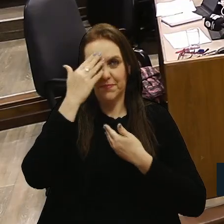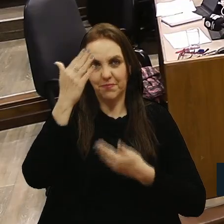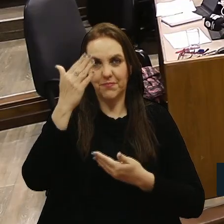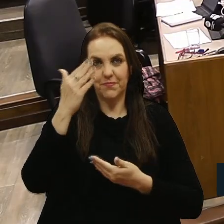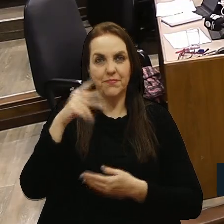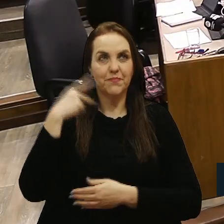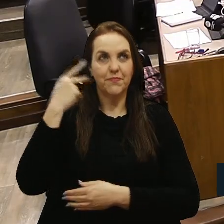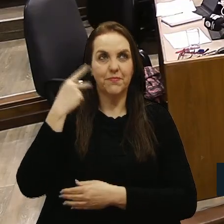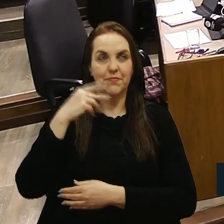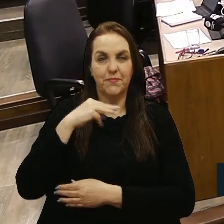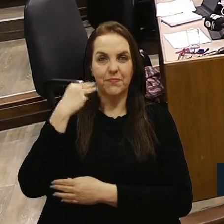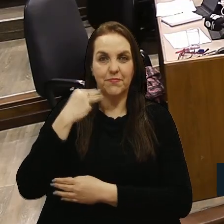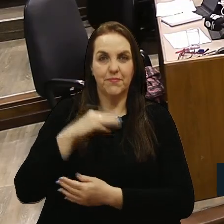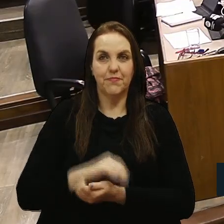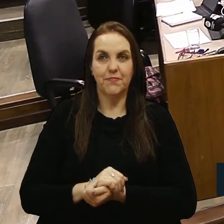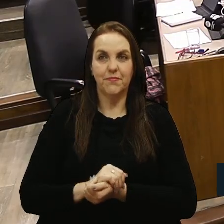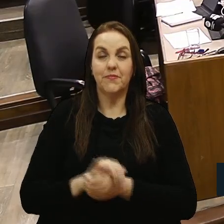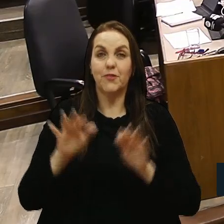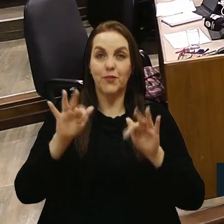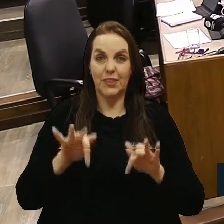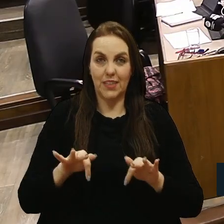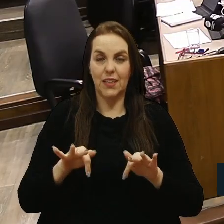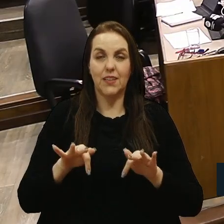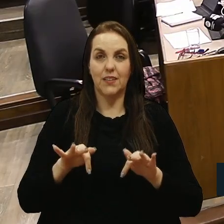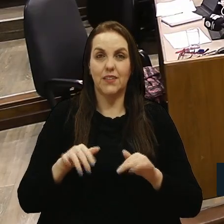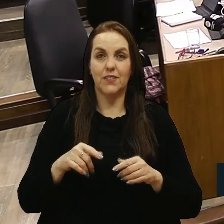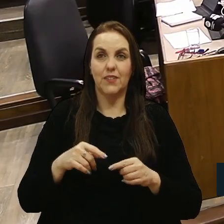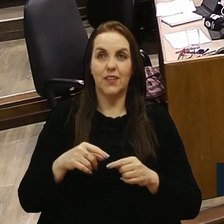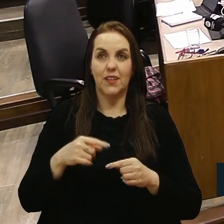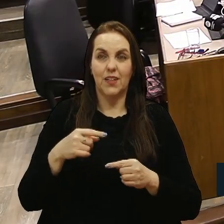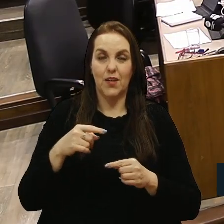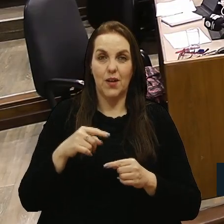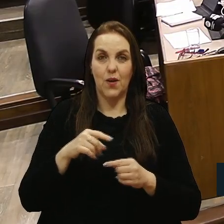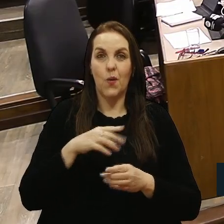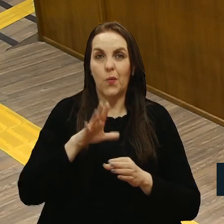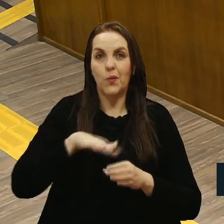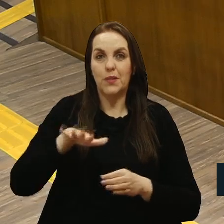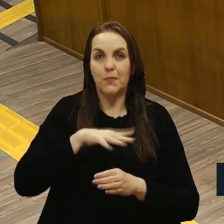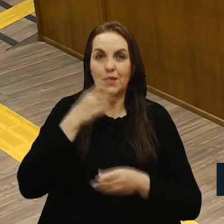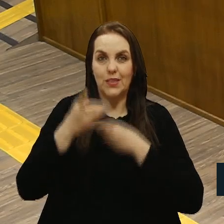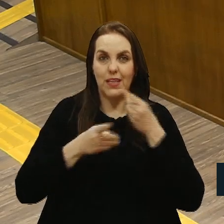Obrigado, vereadora Marisol. Está encerrada o espaço para declaração.